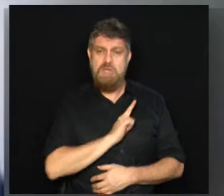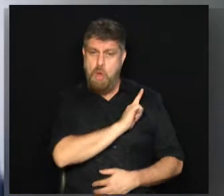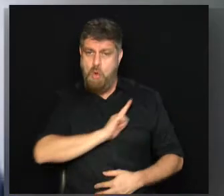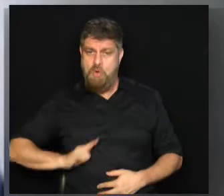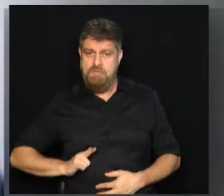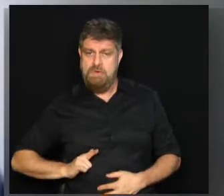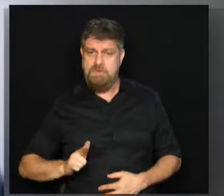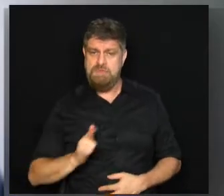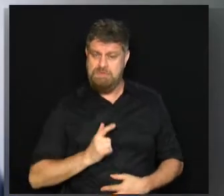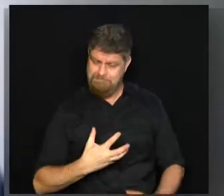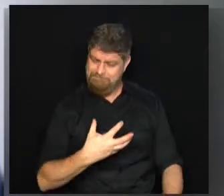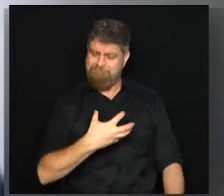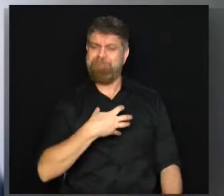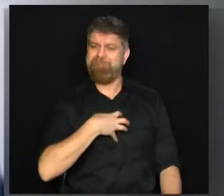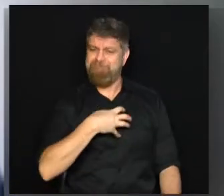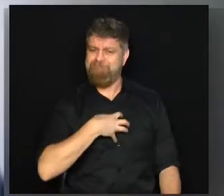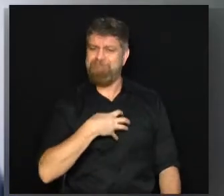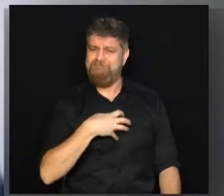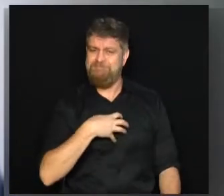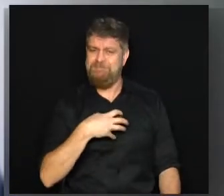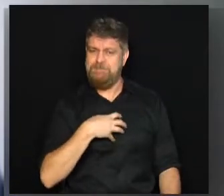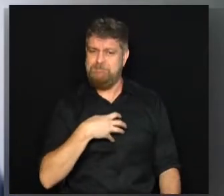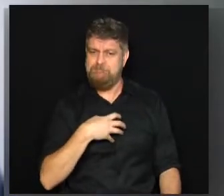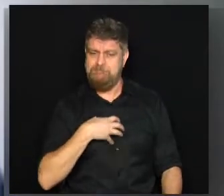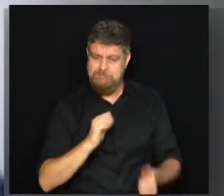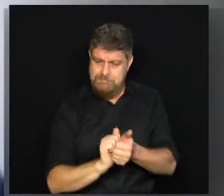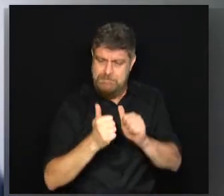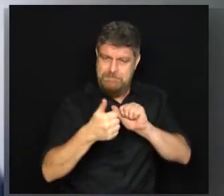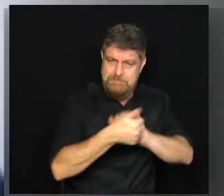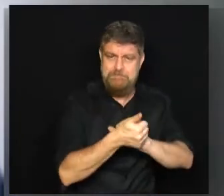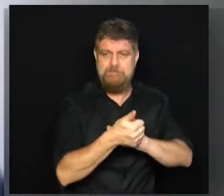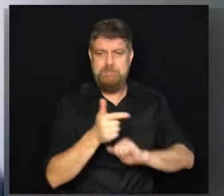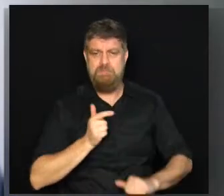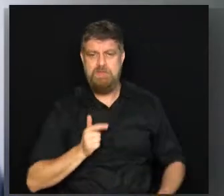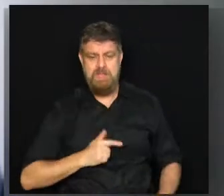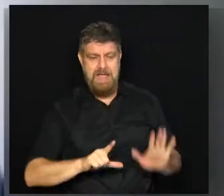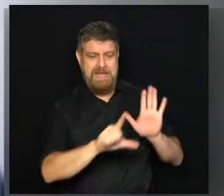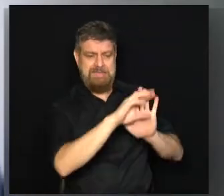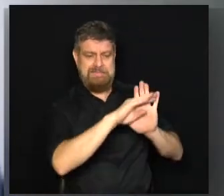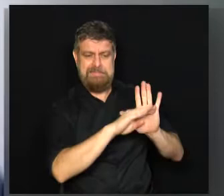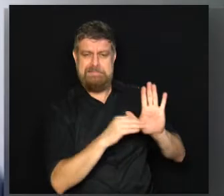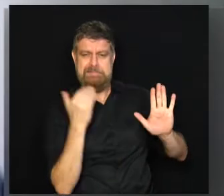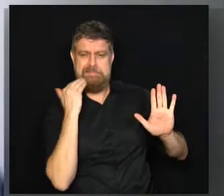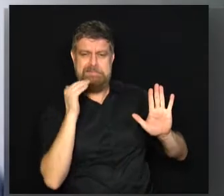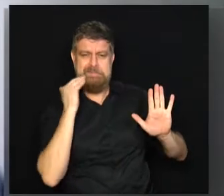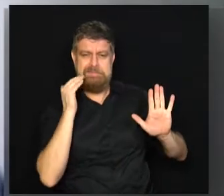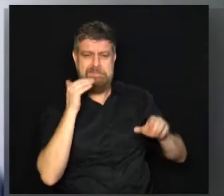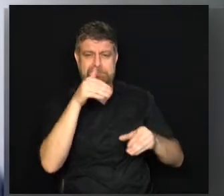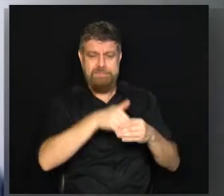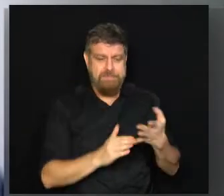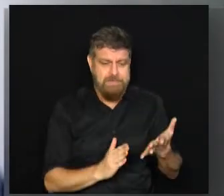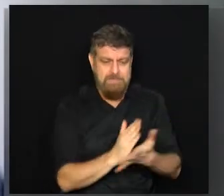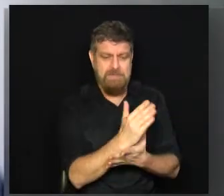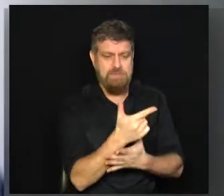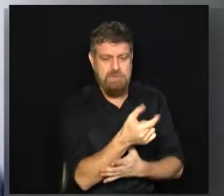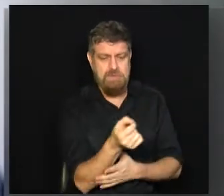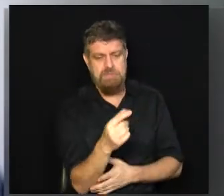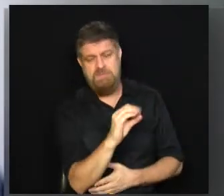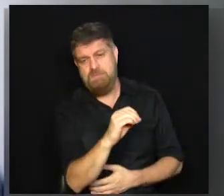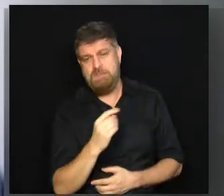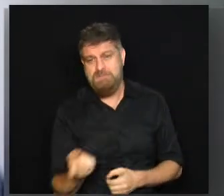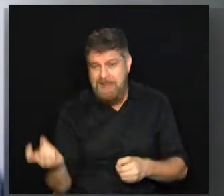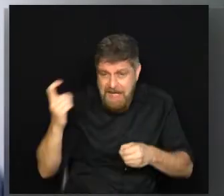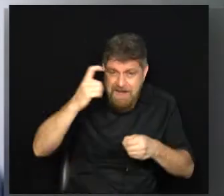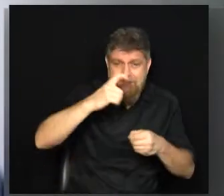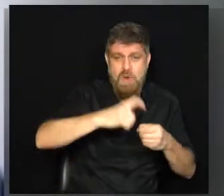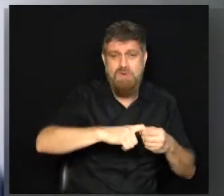a sensibilidade de corrigir o rumo dessa legislação que foi aprovada em 2020, para